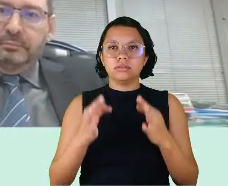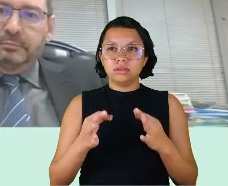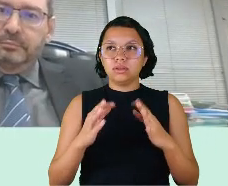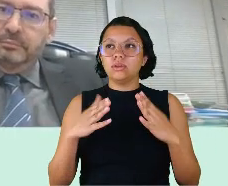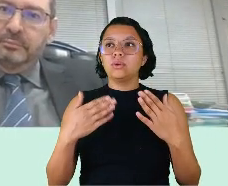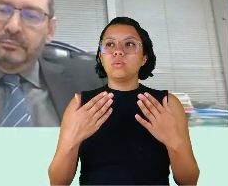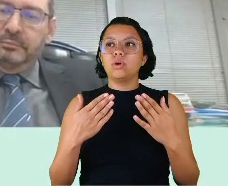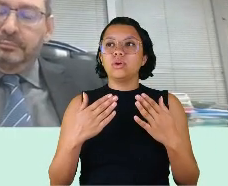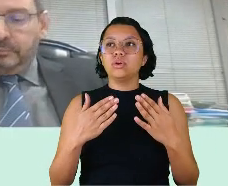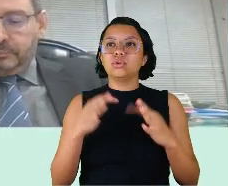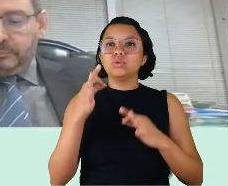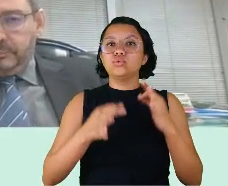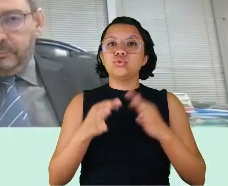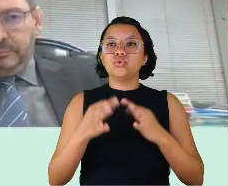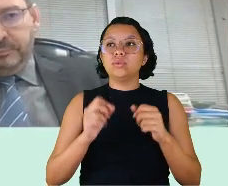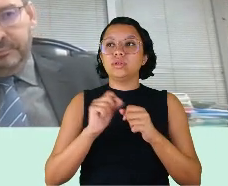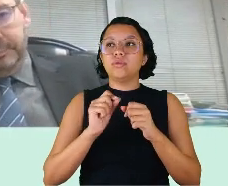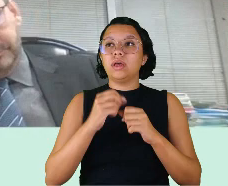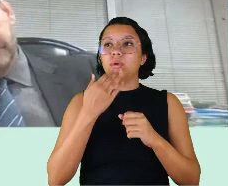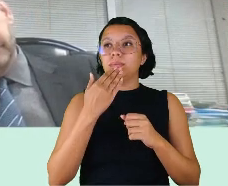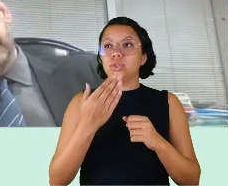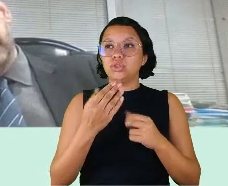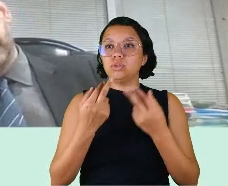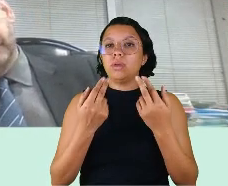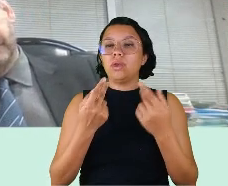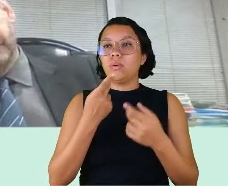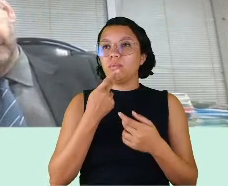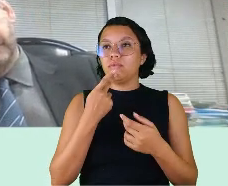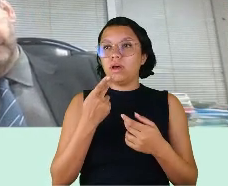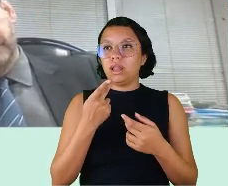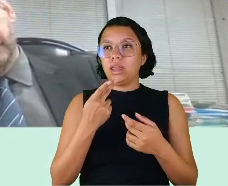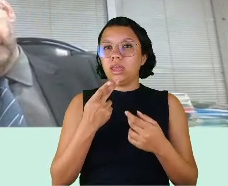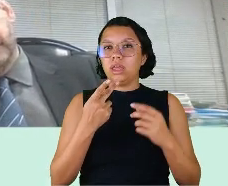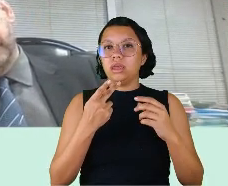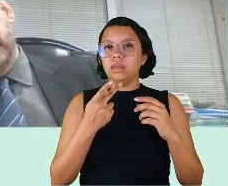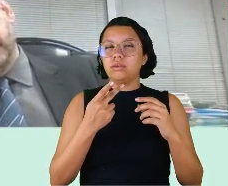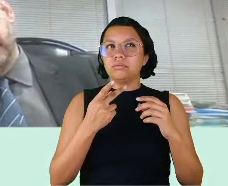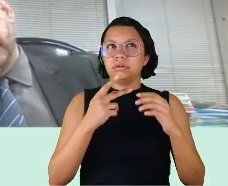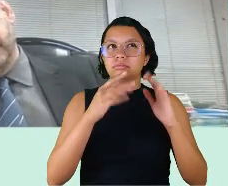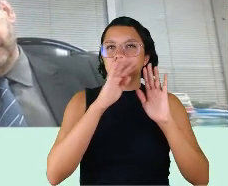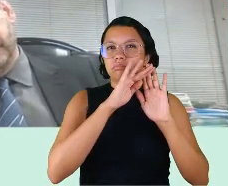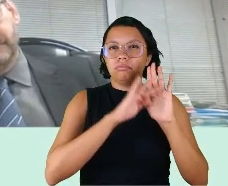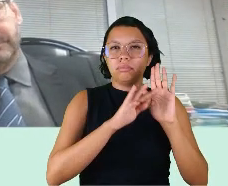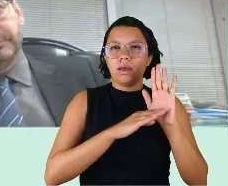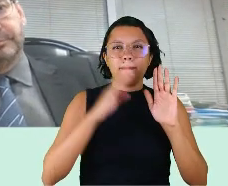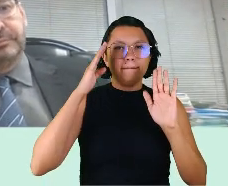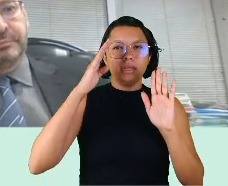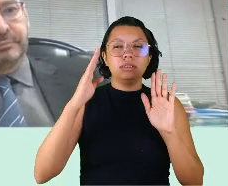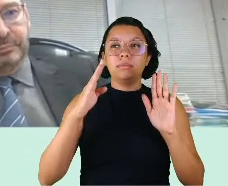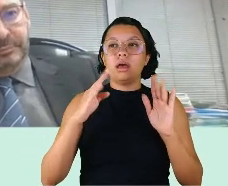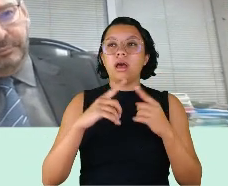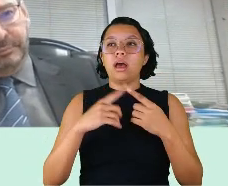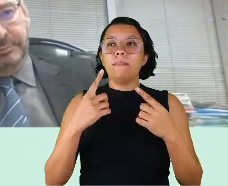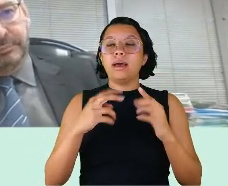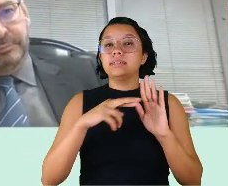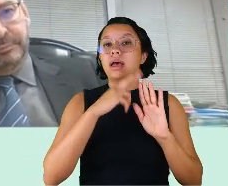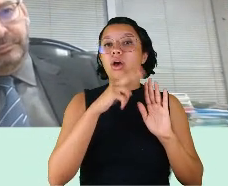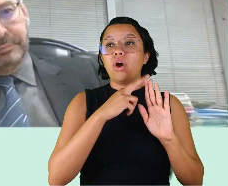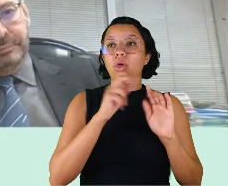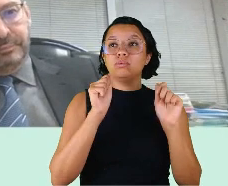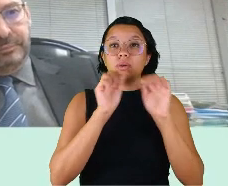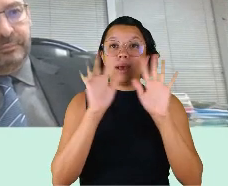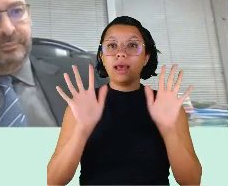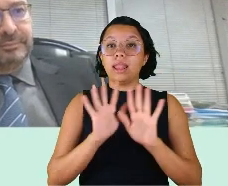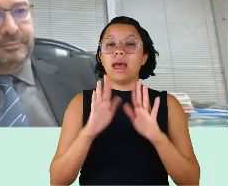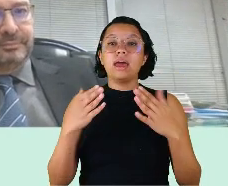Exatamente. O juiz, quando faz o pedido, que eu destaquei só os aspectos principais, mas a